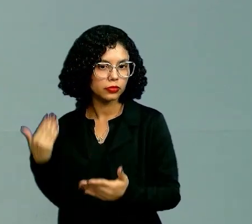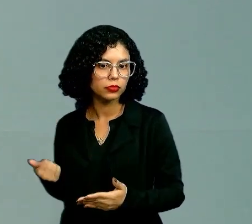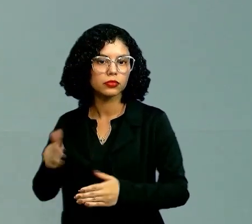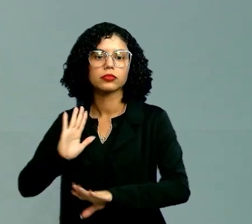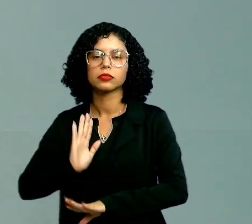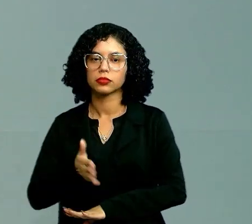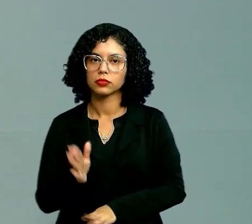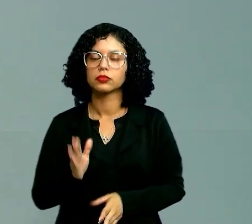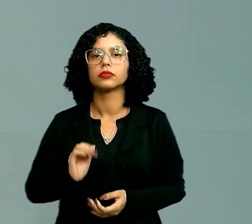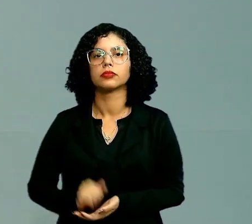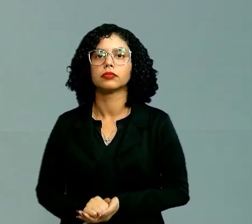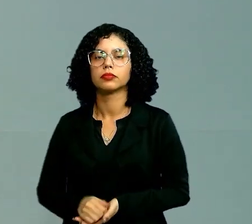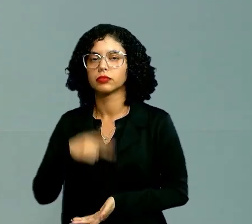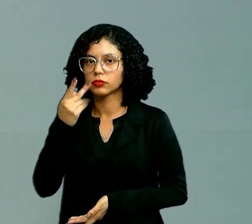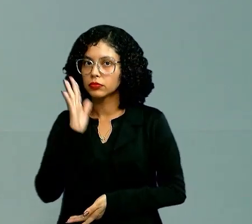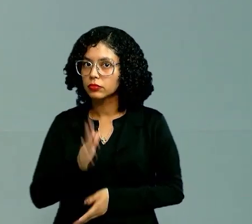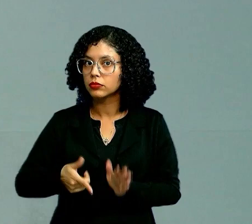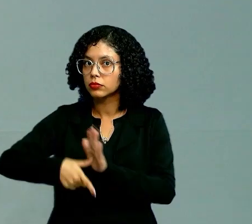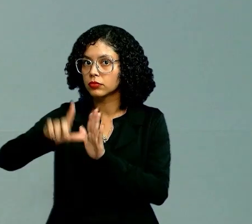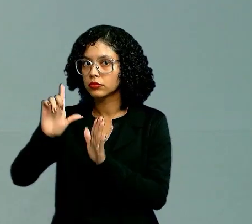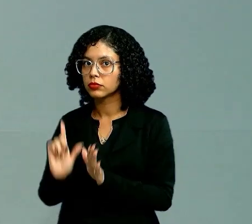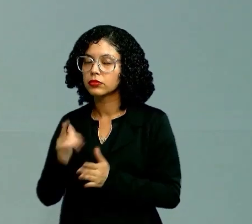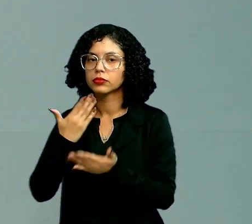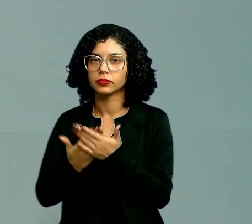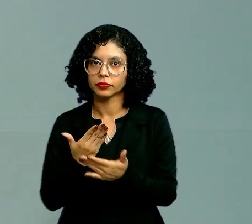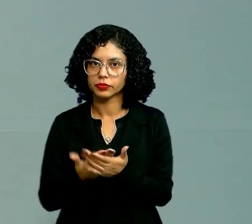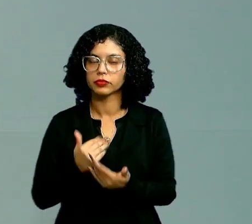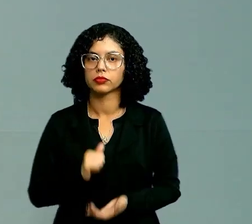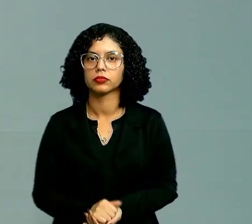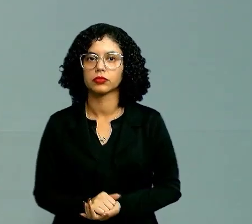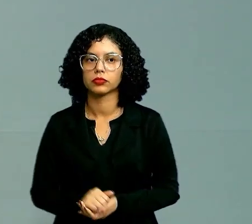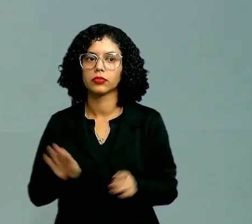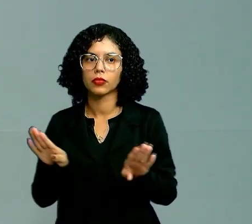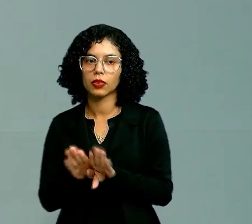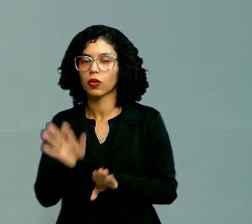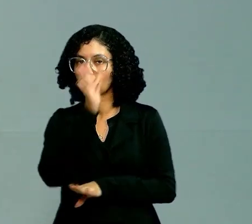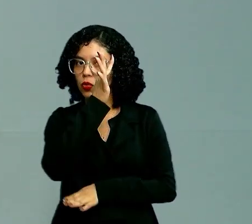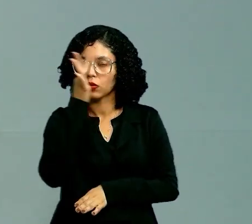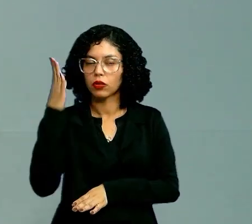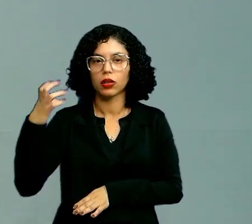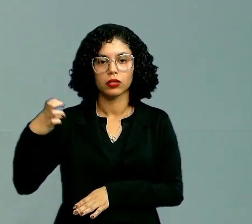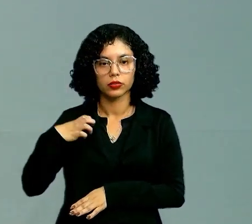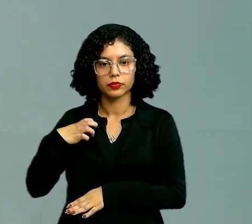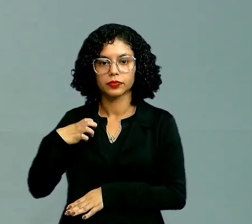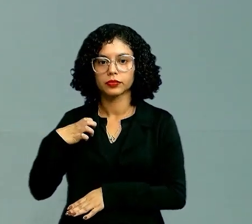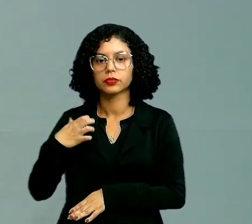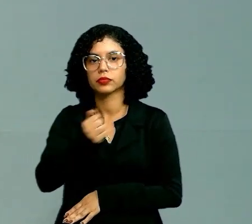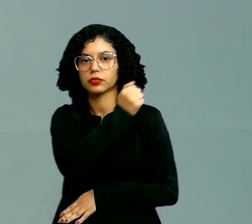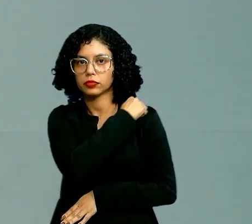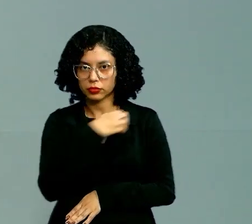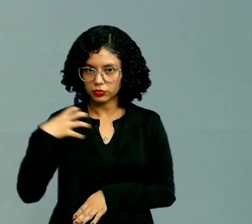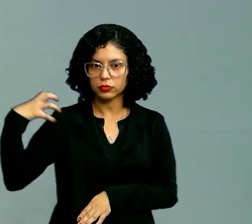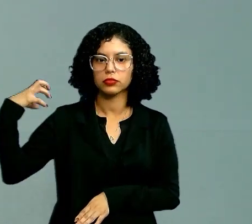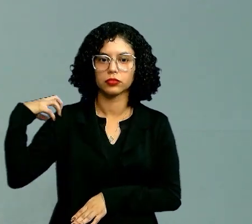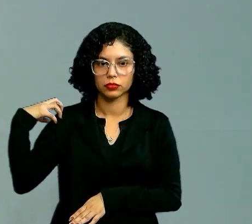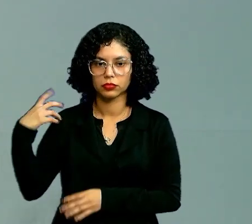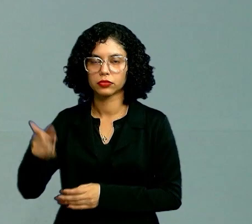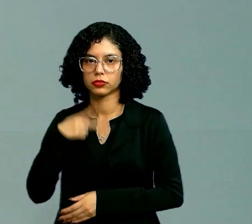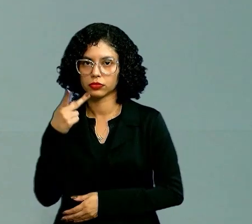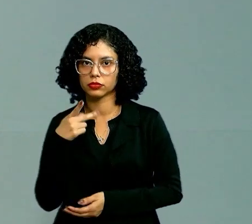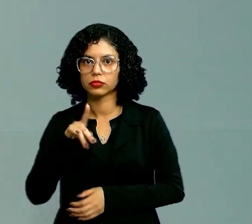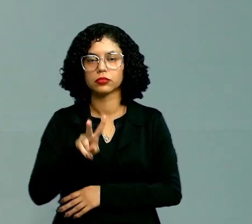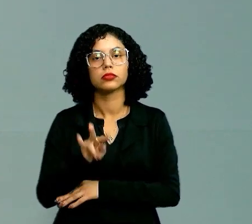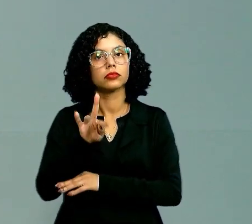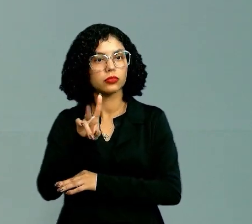falamos aqui em um momento anterior da filosofia ética de Aristóteles aonde a gente tratou das